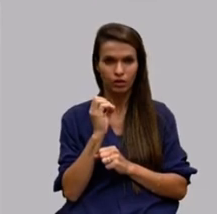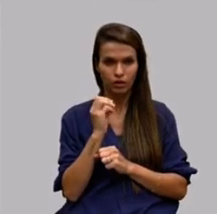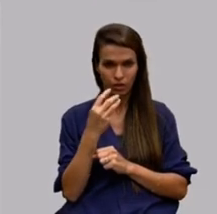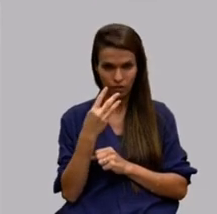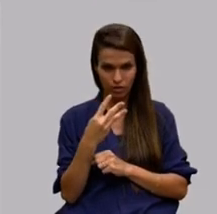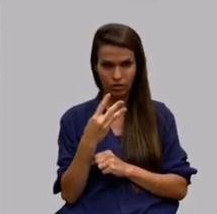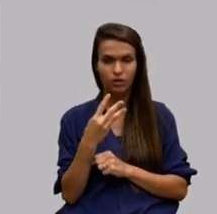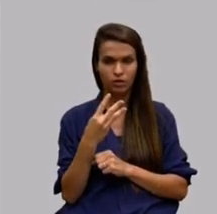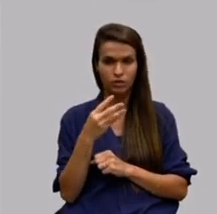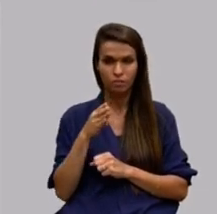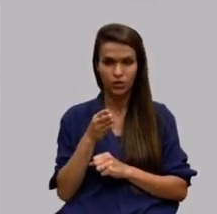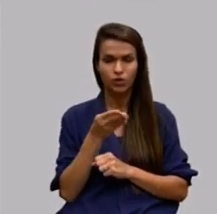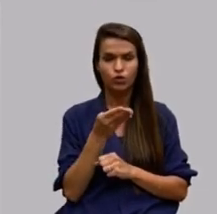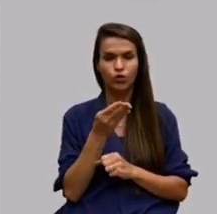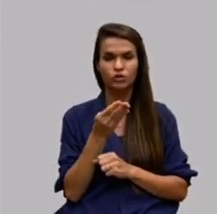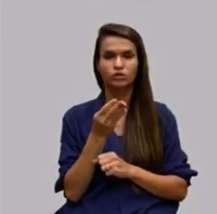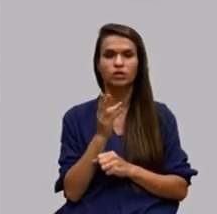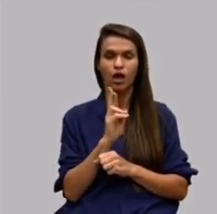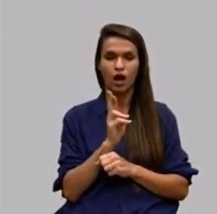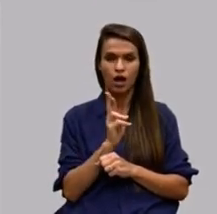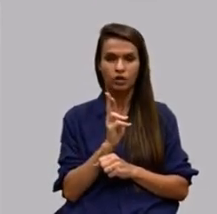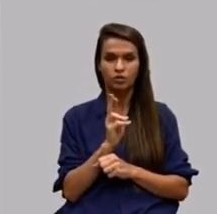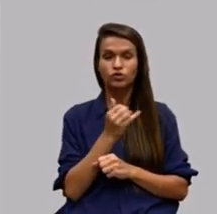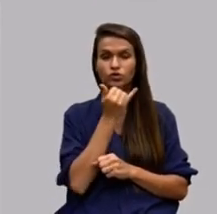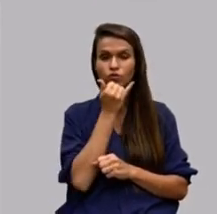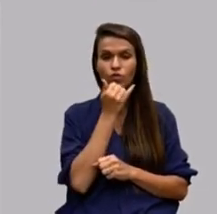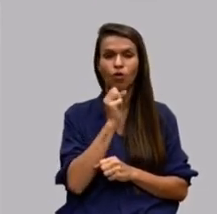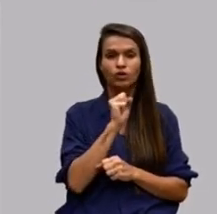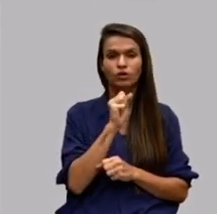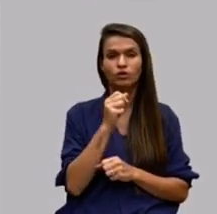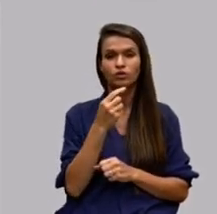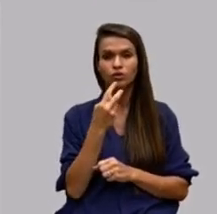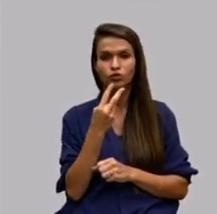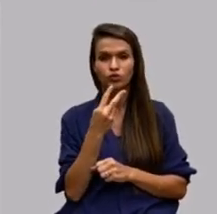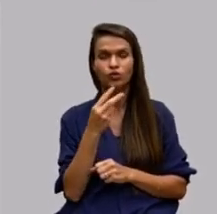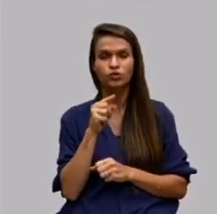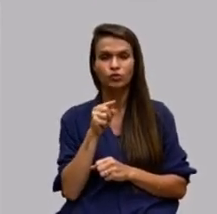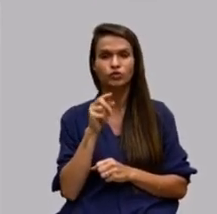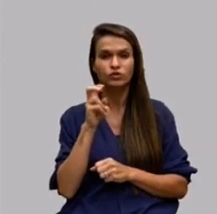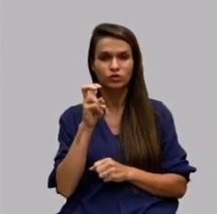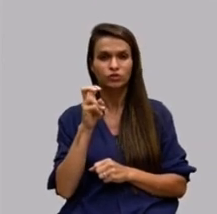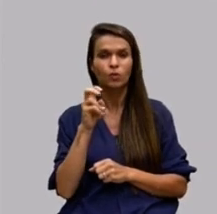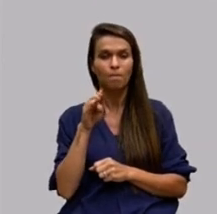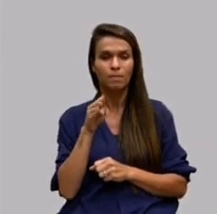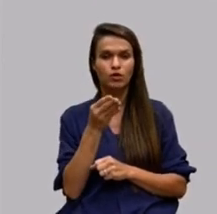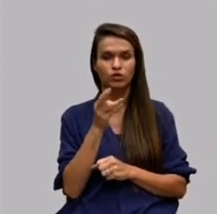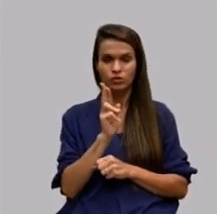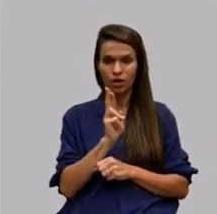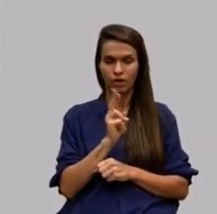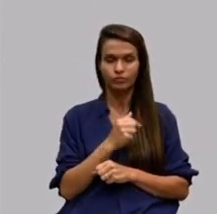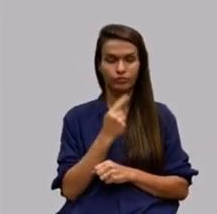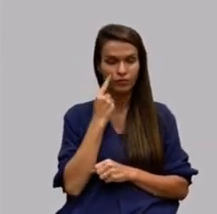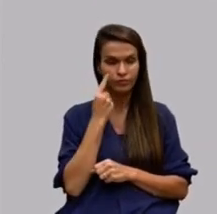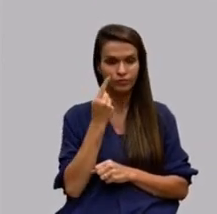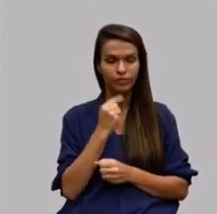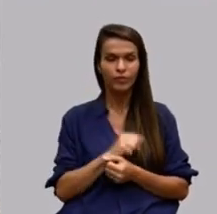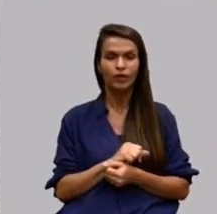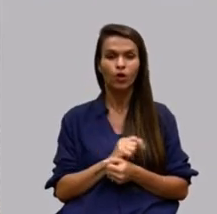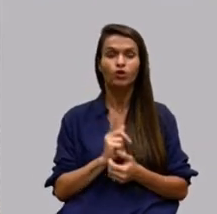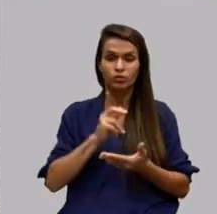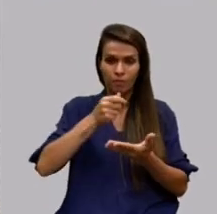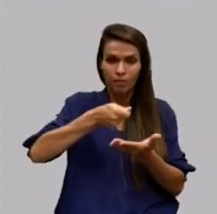83 bilhões de reais. Perdão, 82,5 bilhões de reais. Vejam só, nós